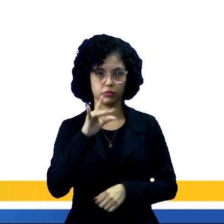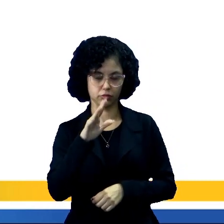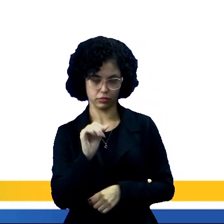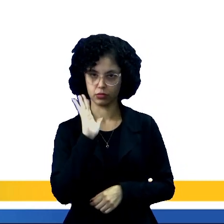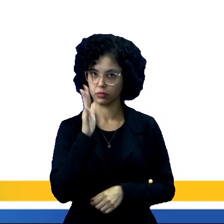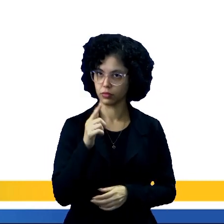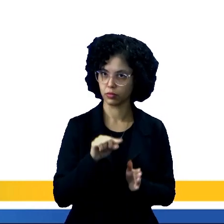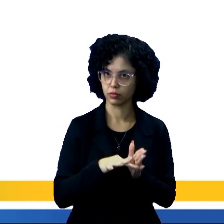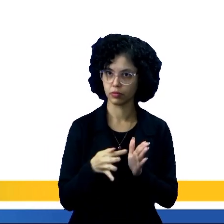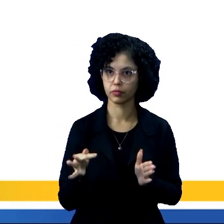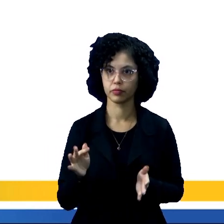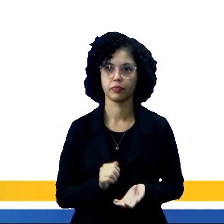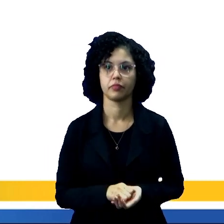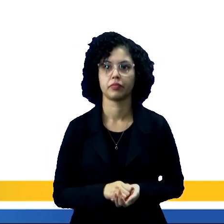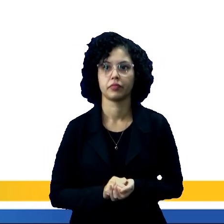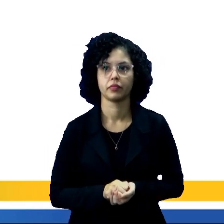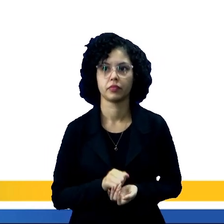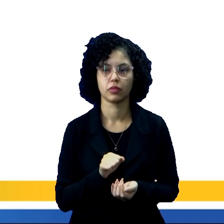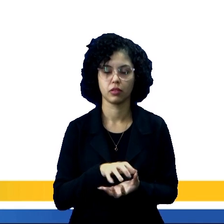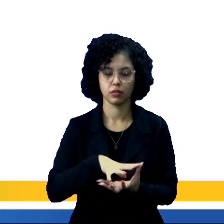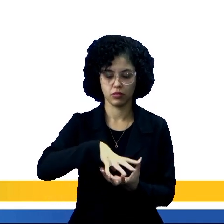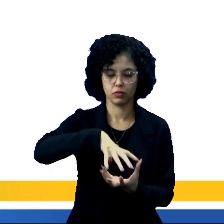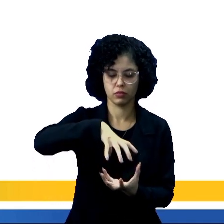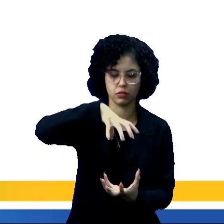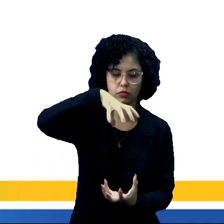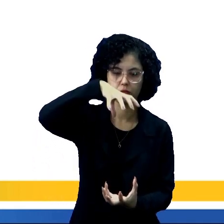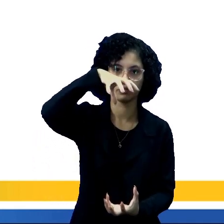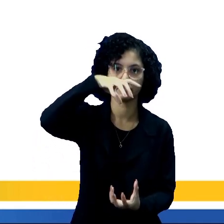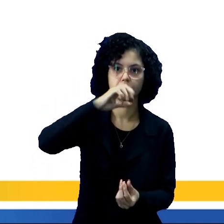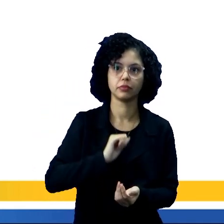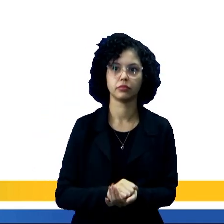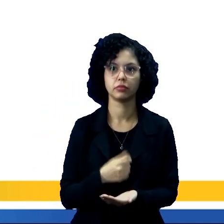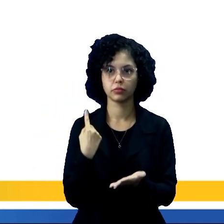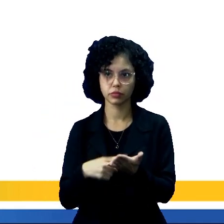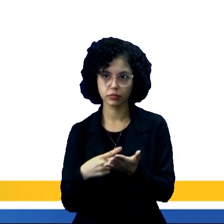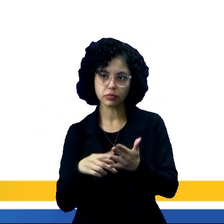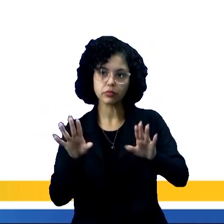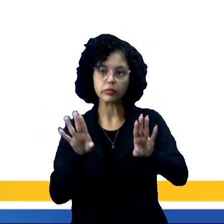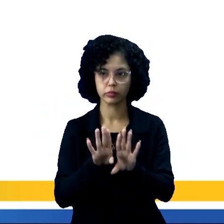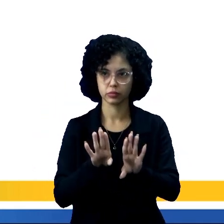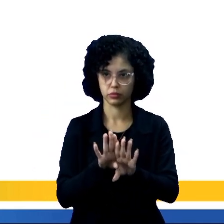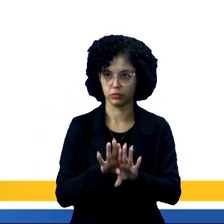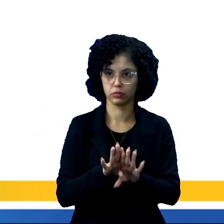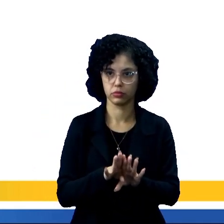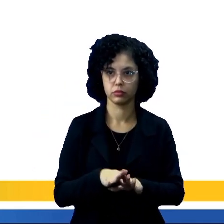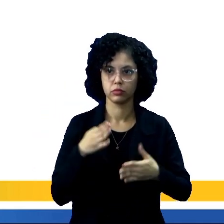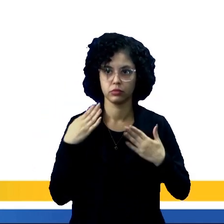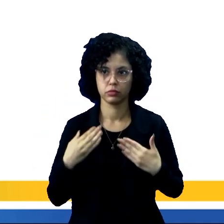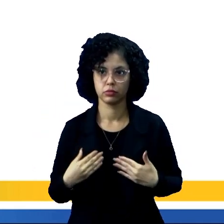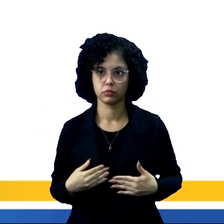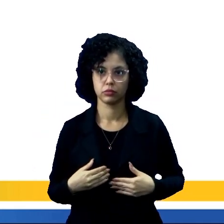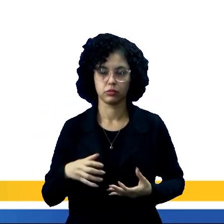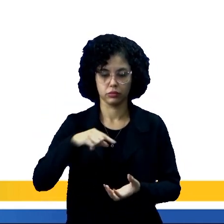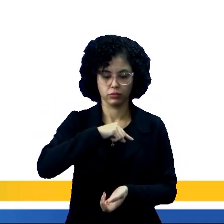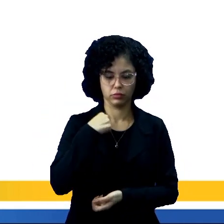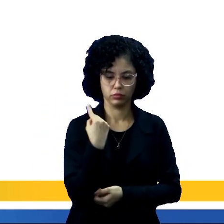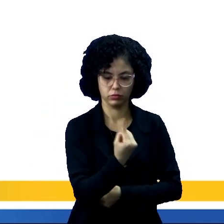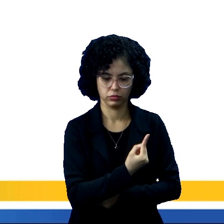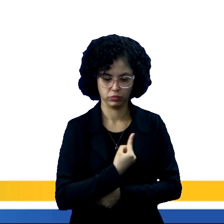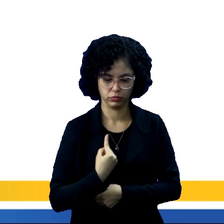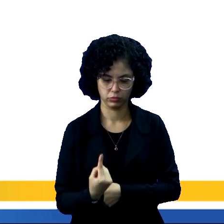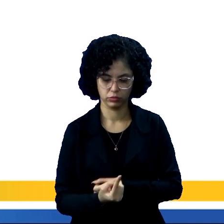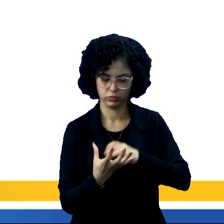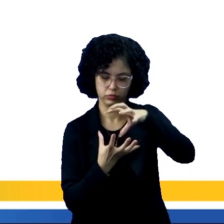já temos uma fórmula. O cilindro também é considerado um corpo redondo.